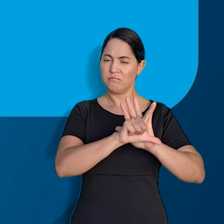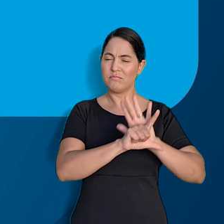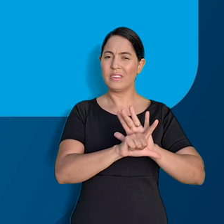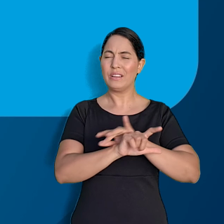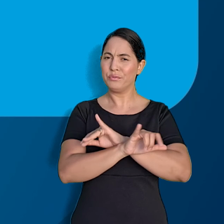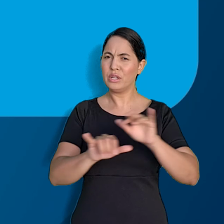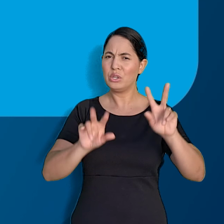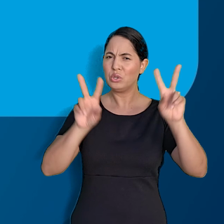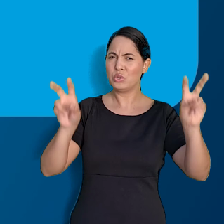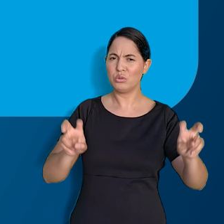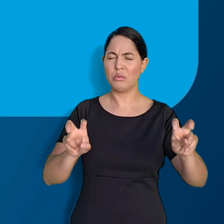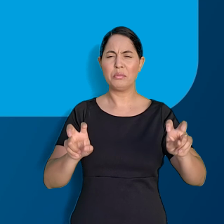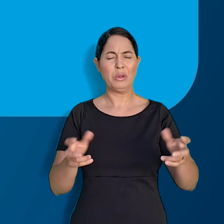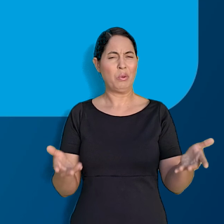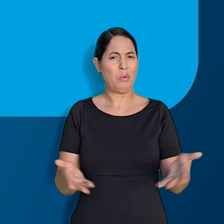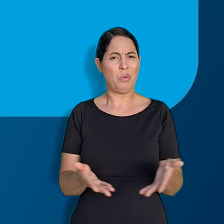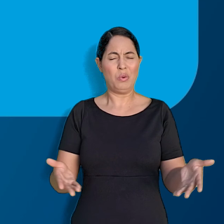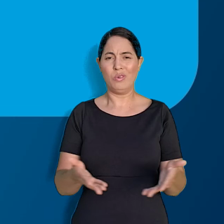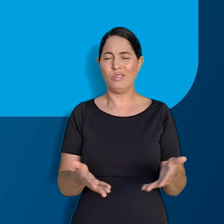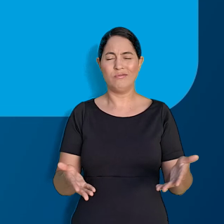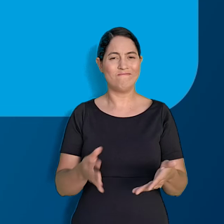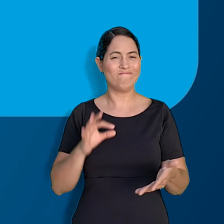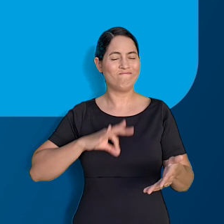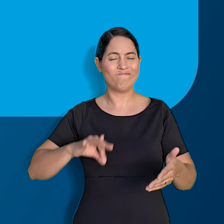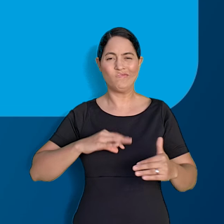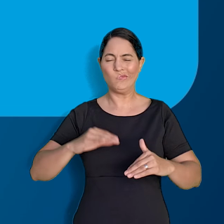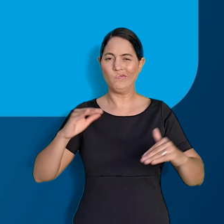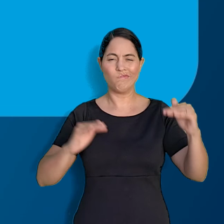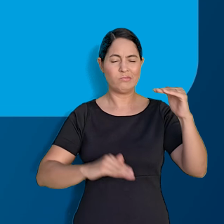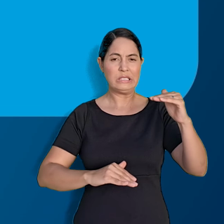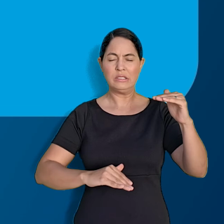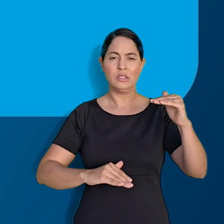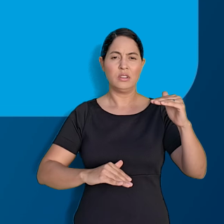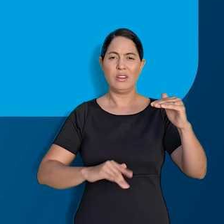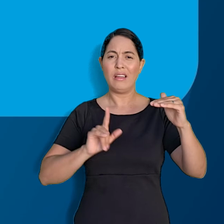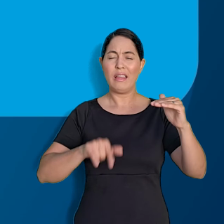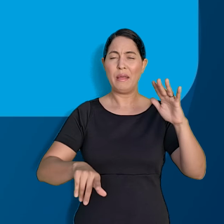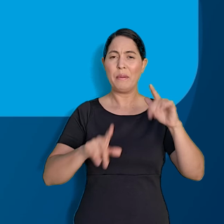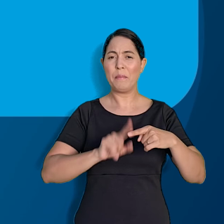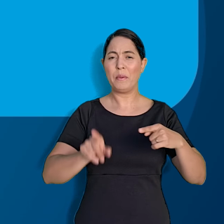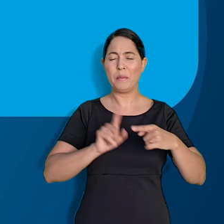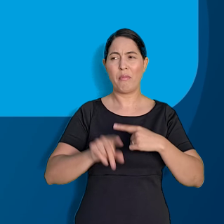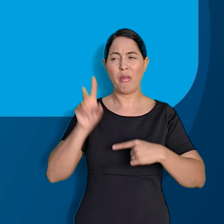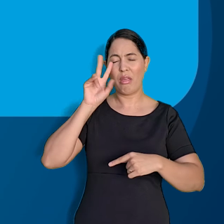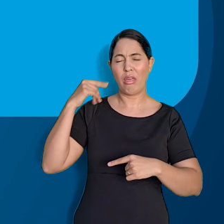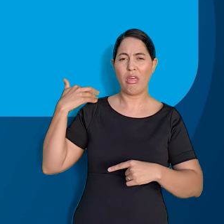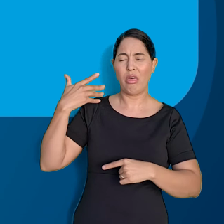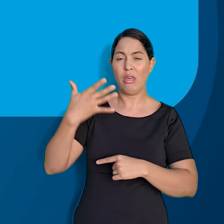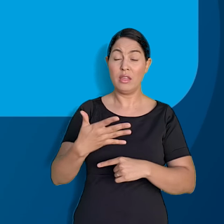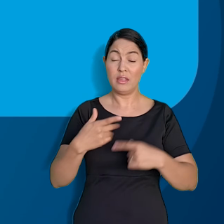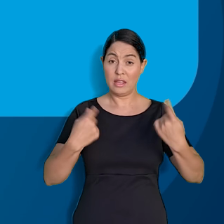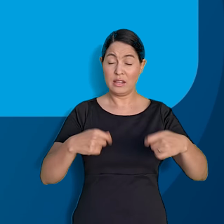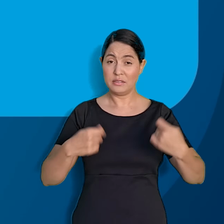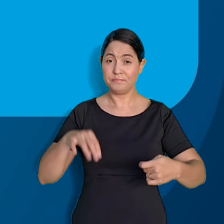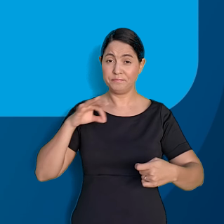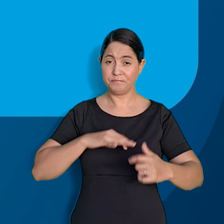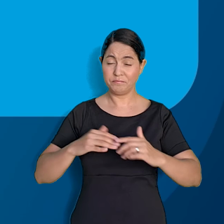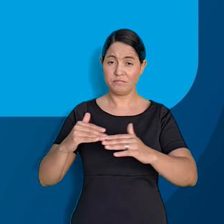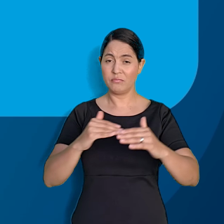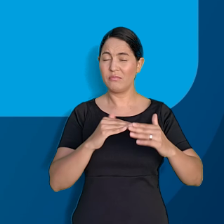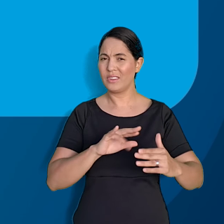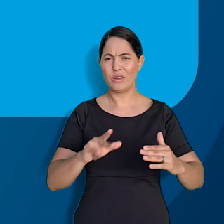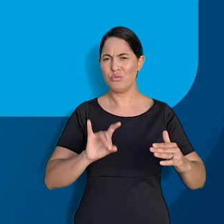desigualdade salarial de gênero no Brasil decorre de um problema histórico e estrutural, e que é preciso fazer com que a igualdade salarial